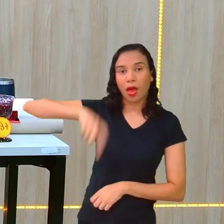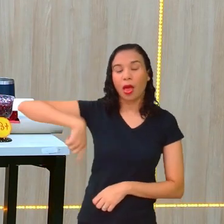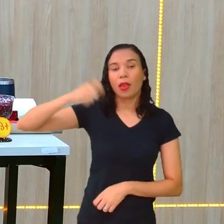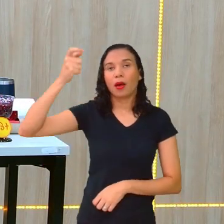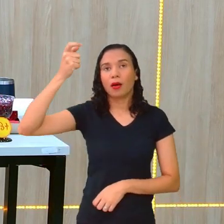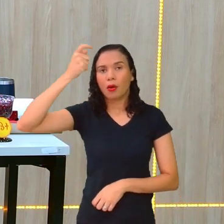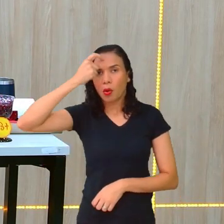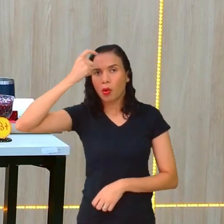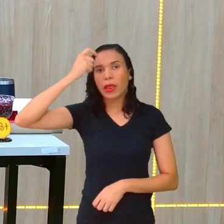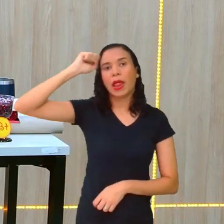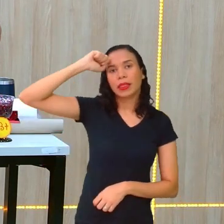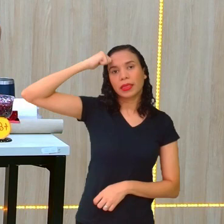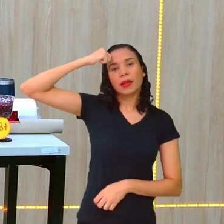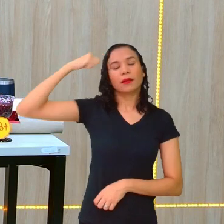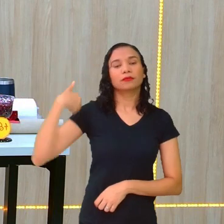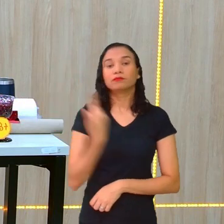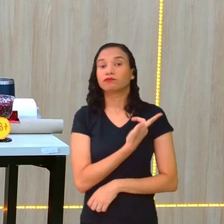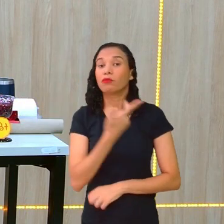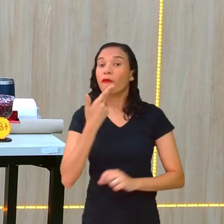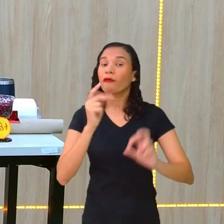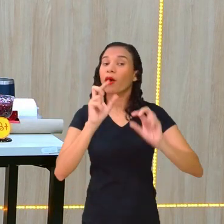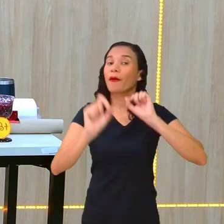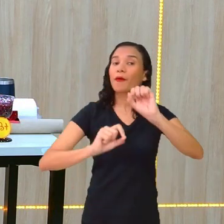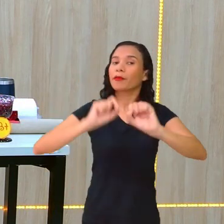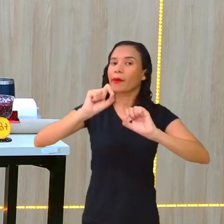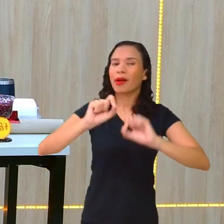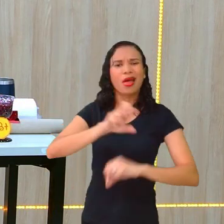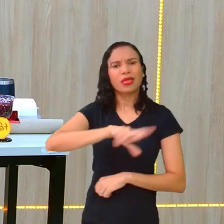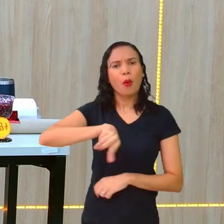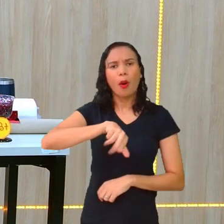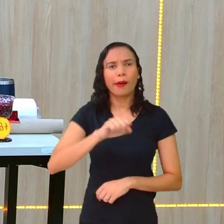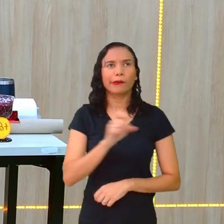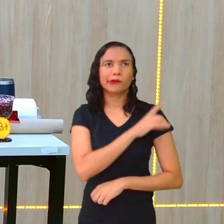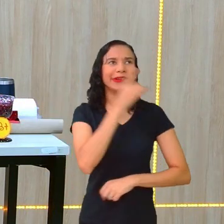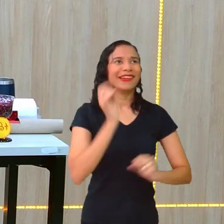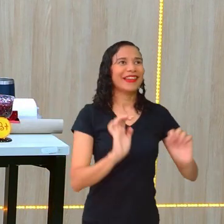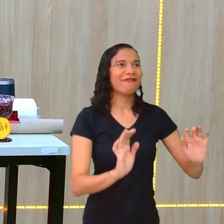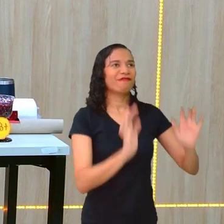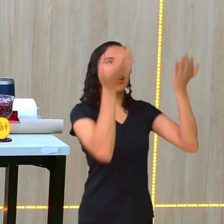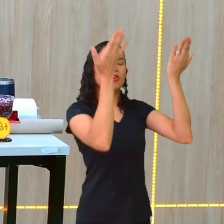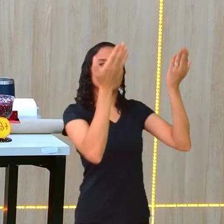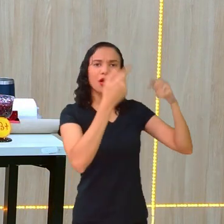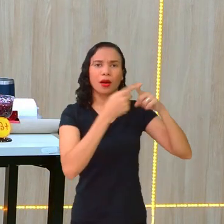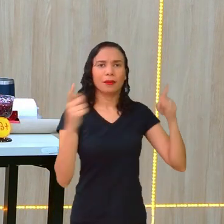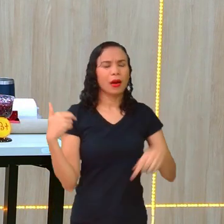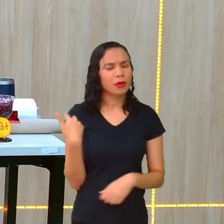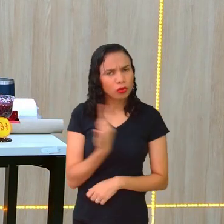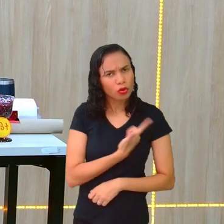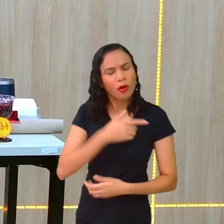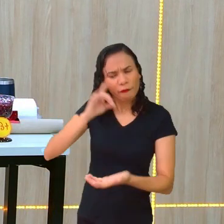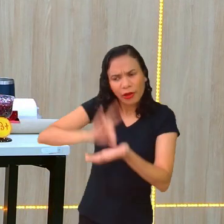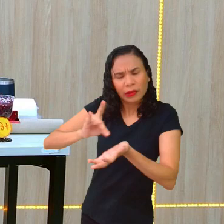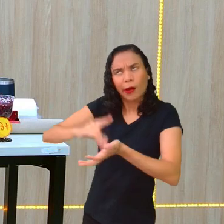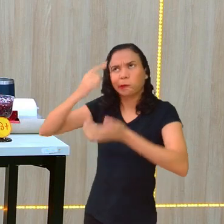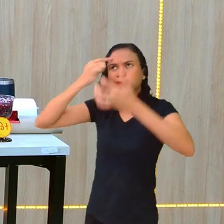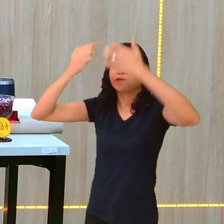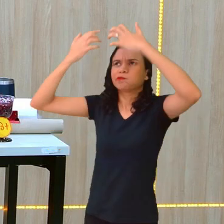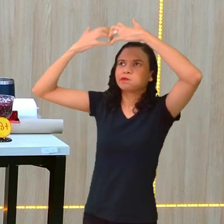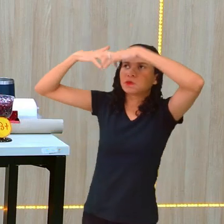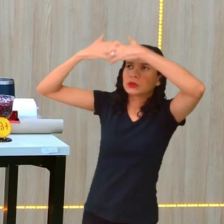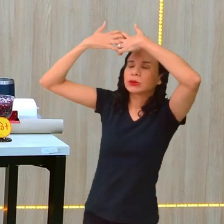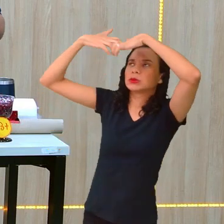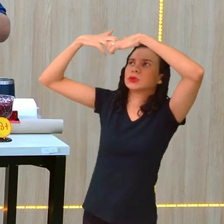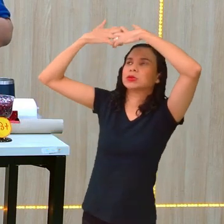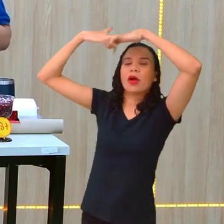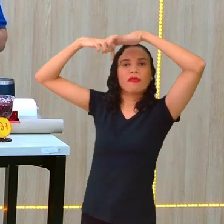consciência negra. E o que nós queremos falar aqui, que não é um dia de comemoração, e sim um dia de reflexão. É momento para